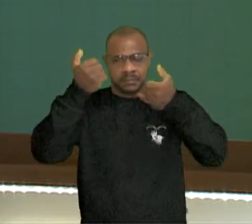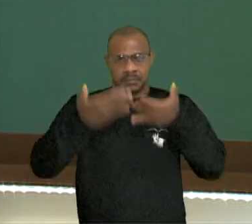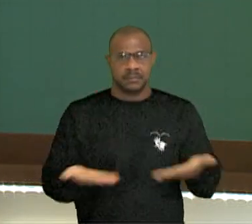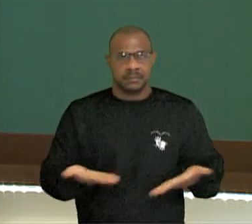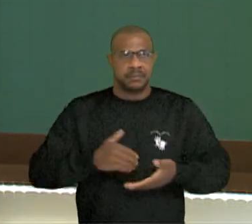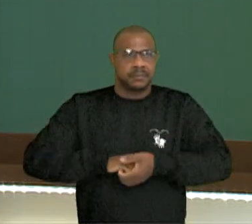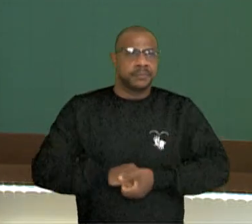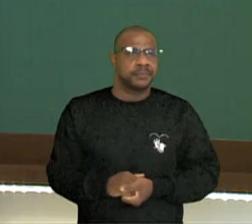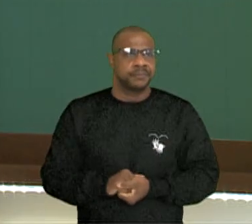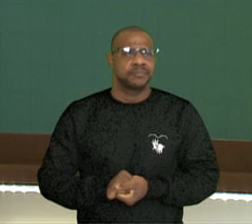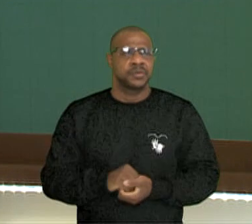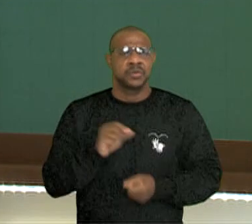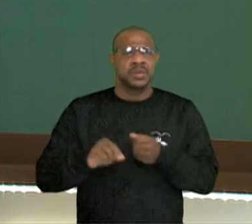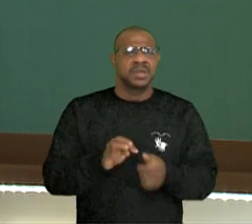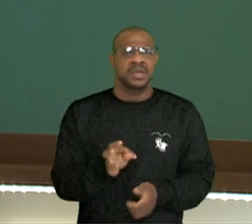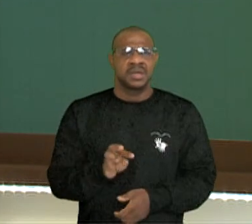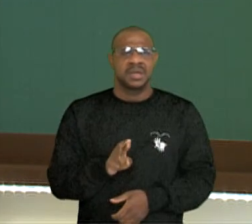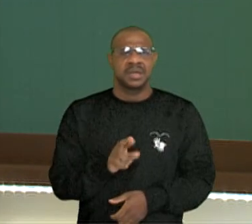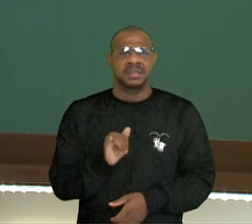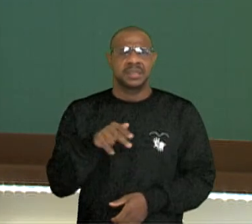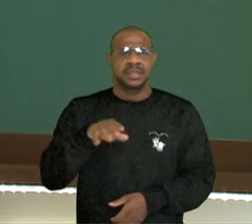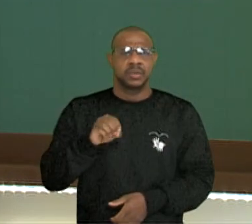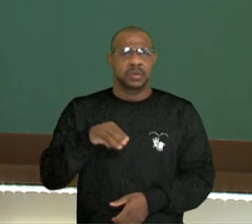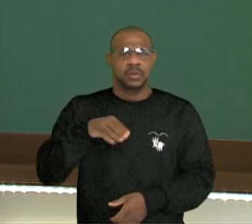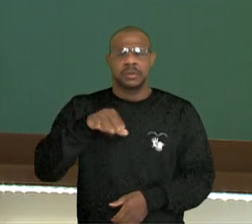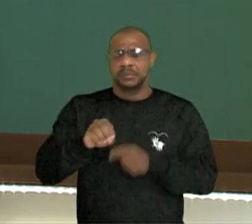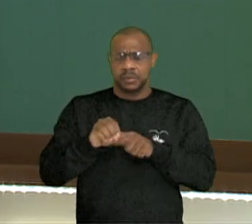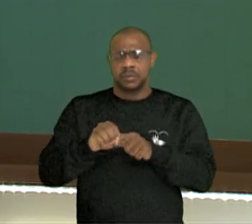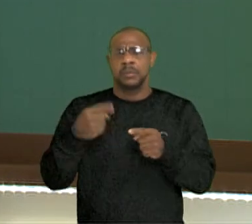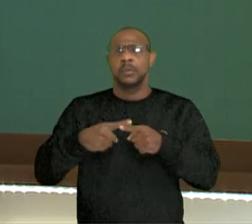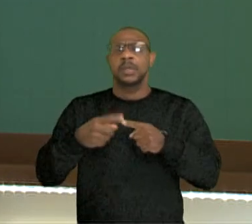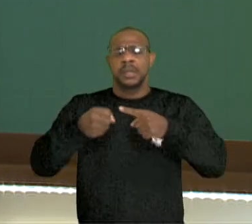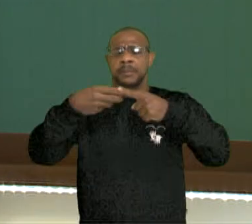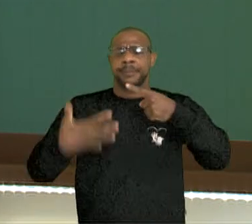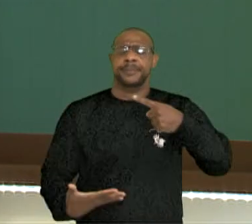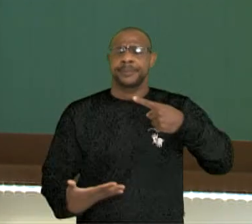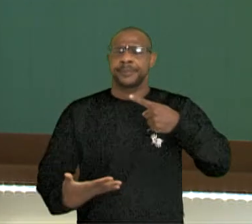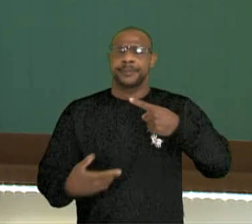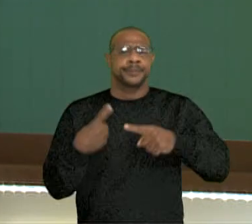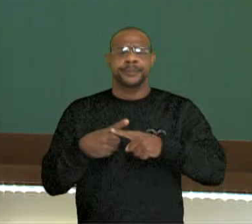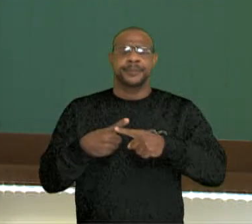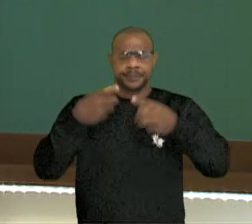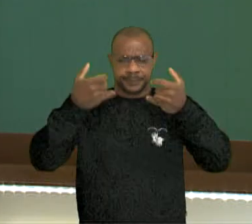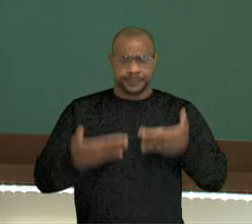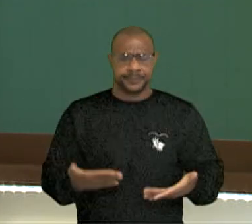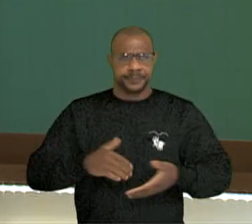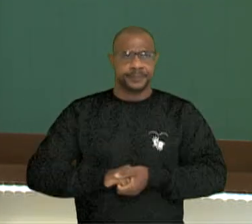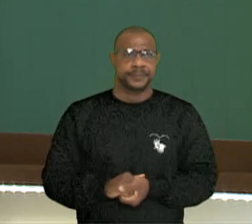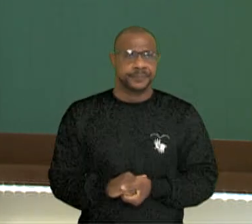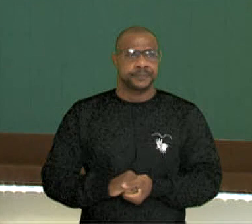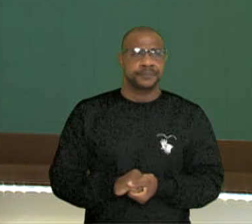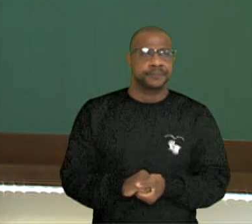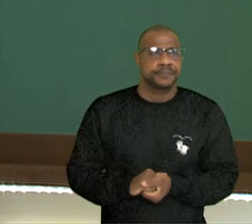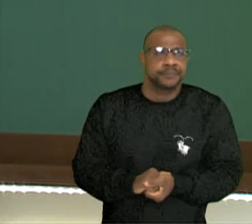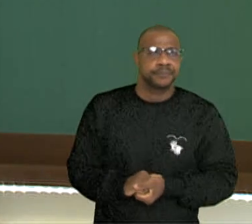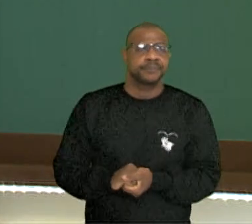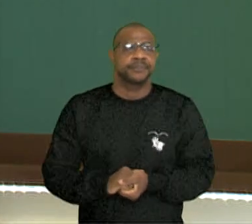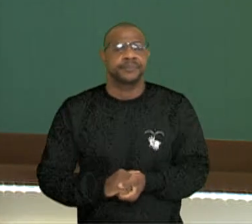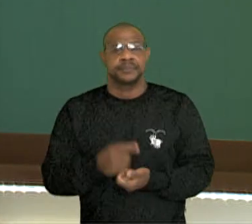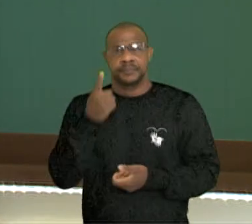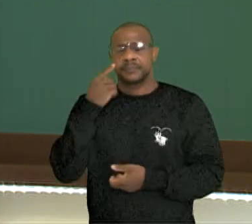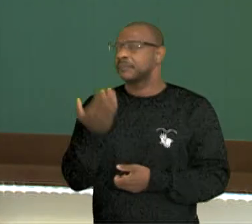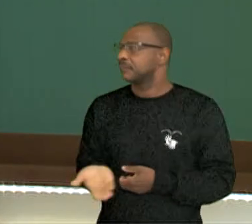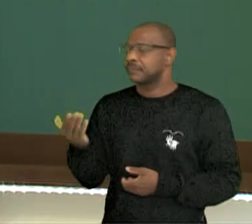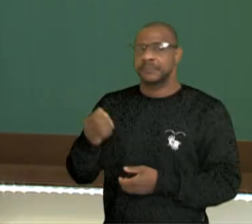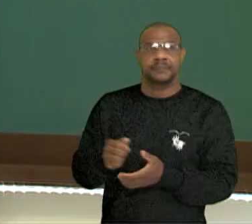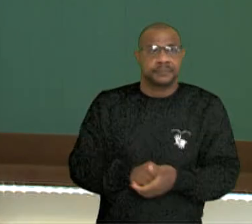Mas o que é um trinômio e por que a fatoração dele, tá bom? Então vamos lá. Primeiro, o quadrado perfeito, só